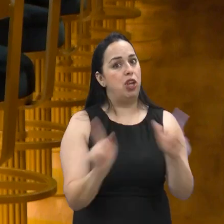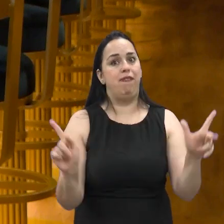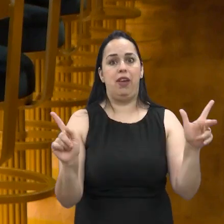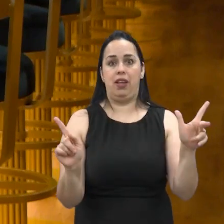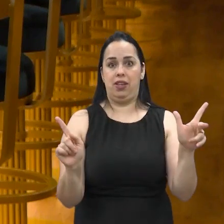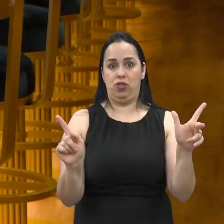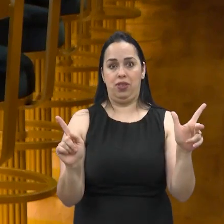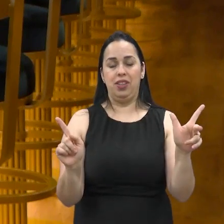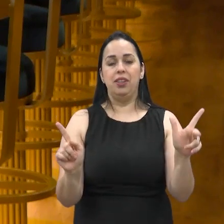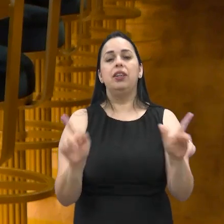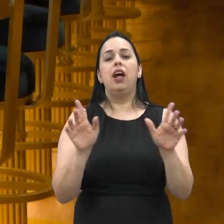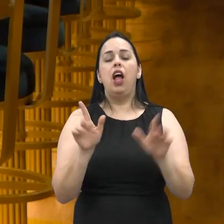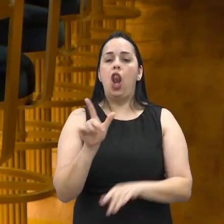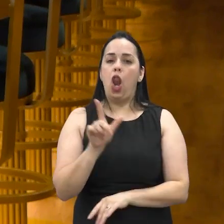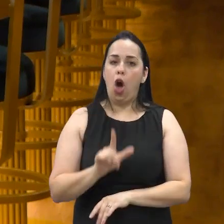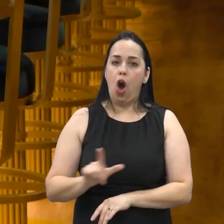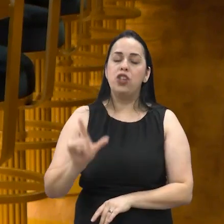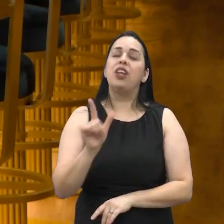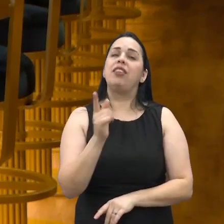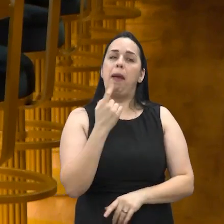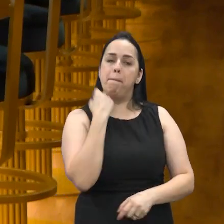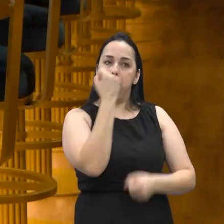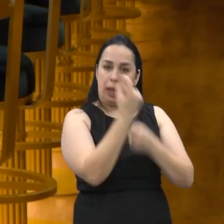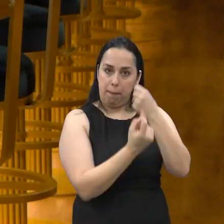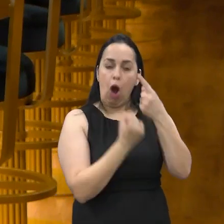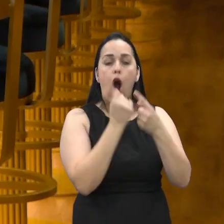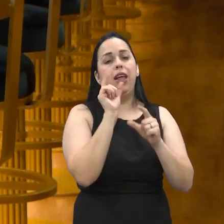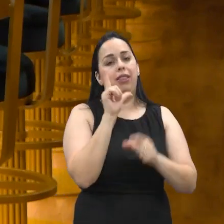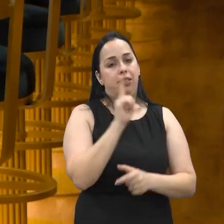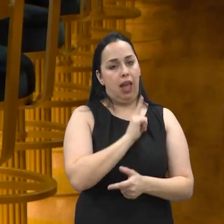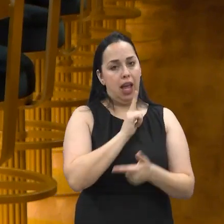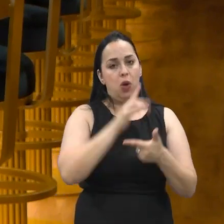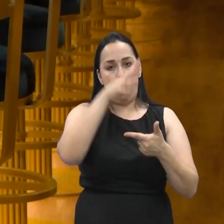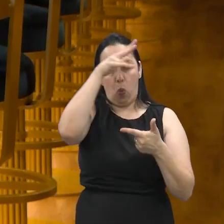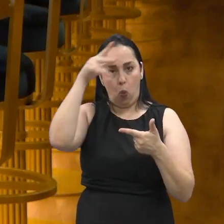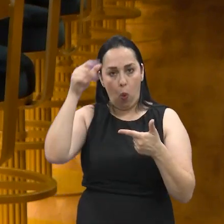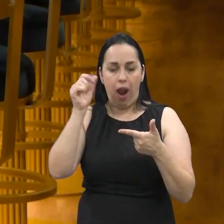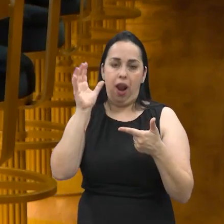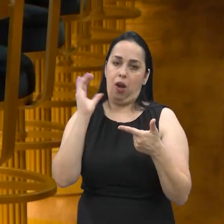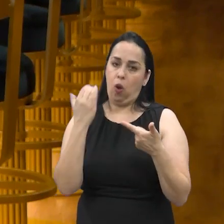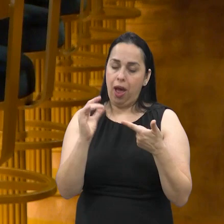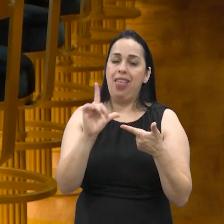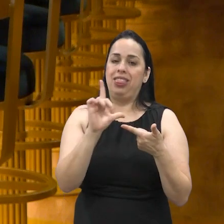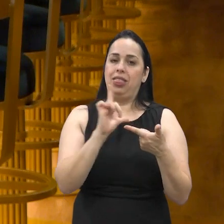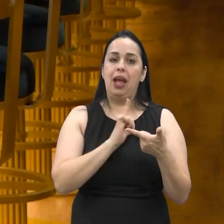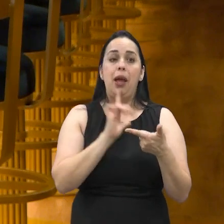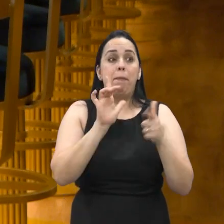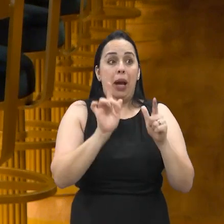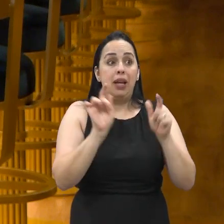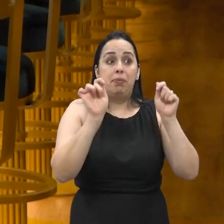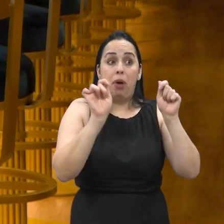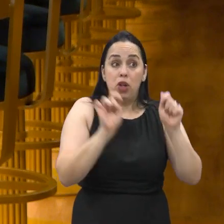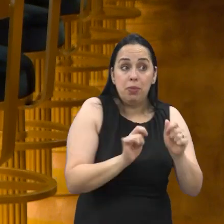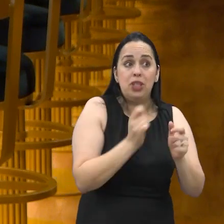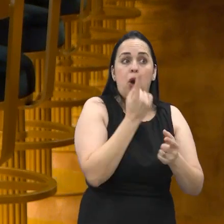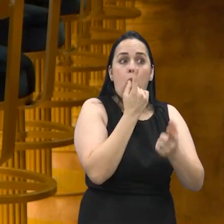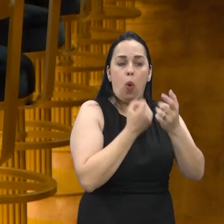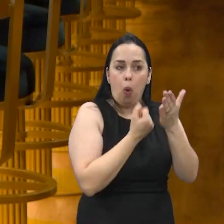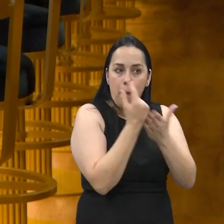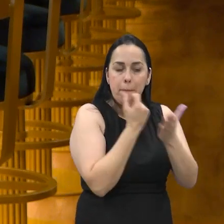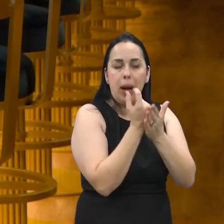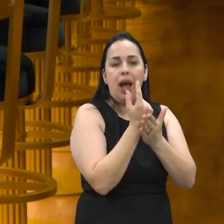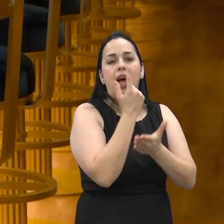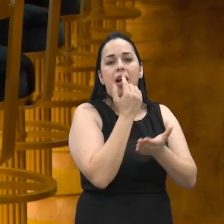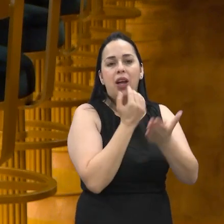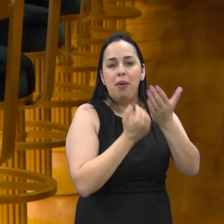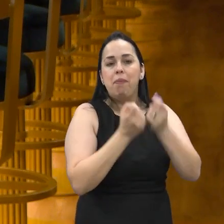diferente disponível nas salas. É claro que a gente tem a tradicional pipoca e o refrigerante, mas ao mesmo tempo que você pode pedir uma pipoca, você